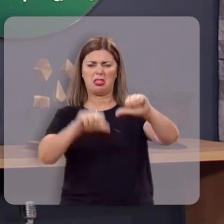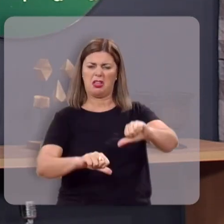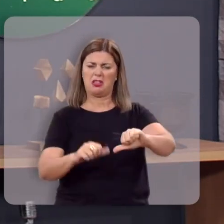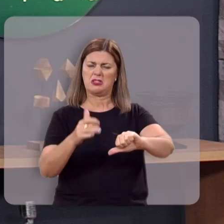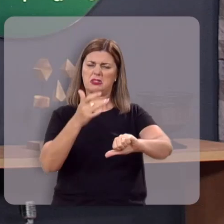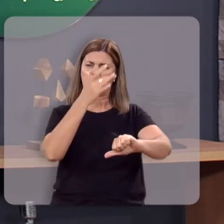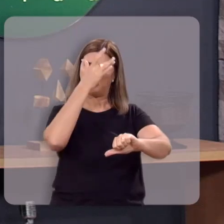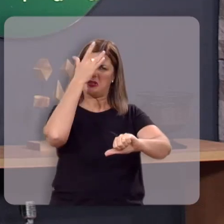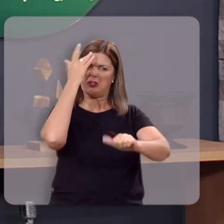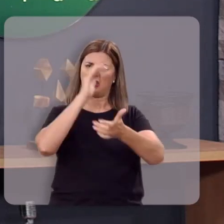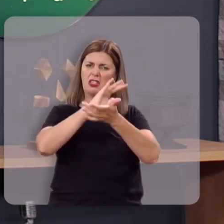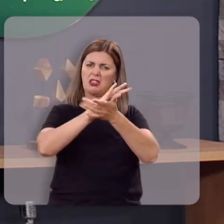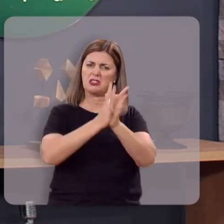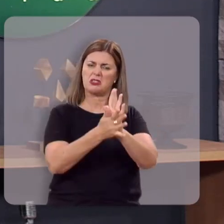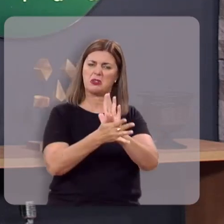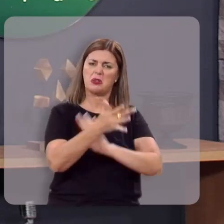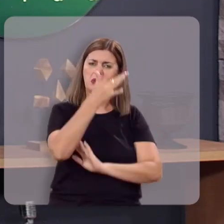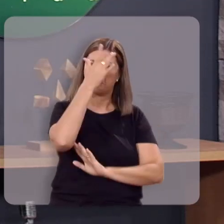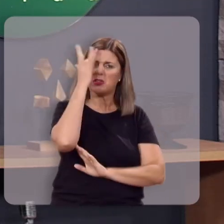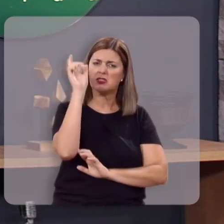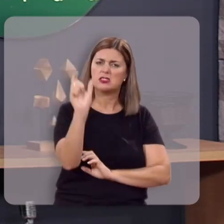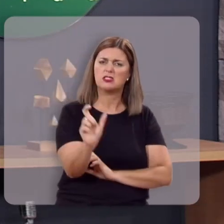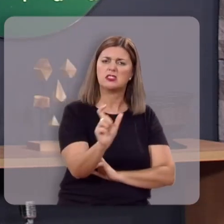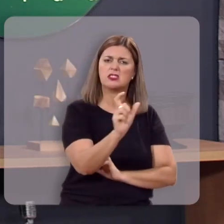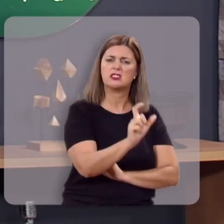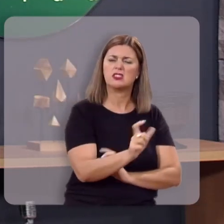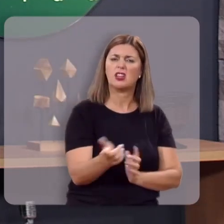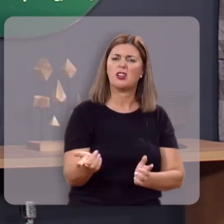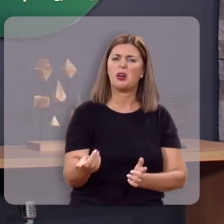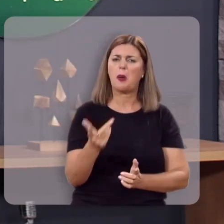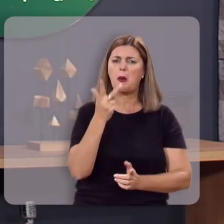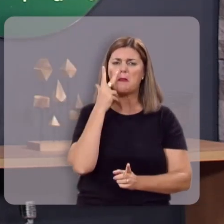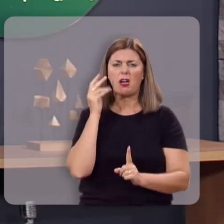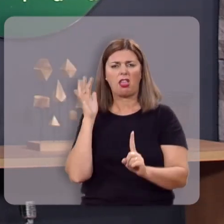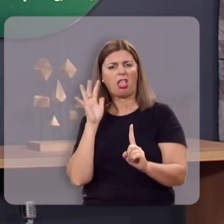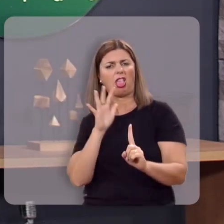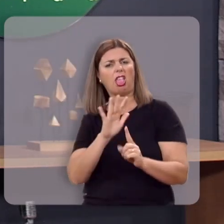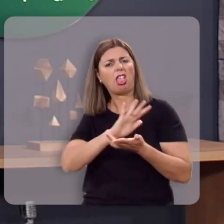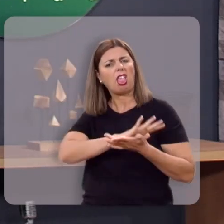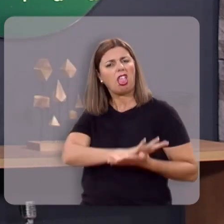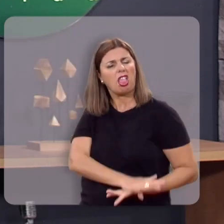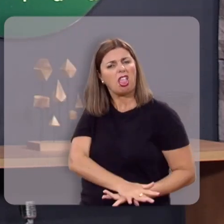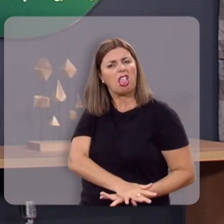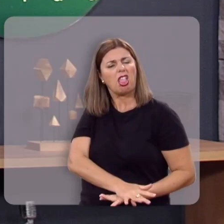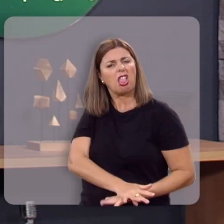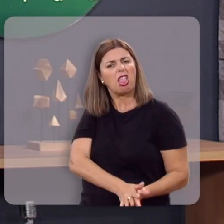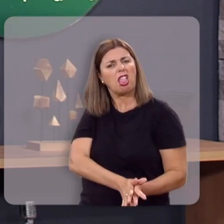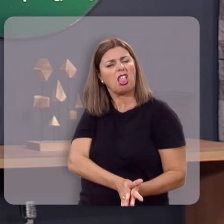denigrem, que massacram, num verdadeiro atentado